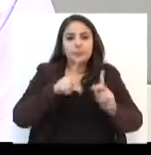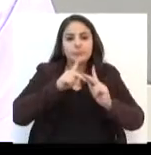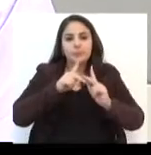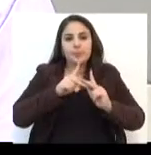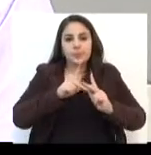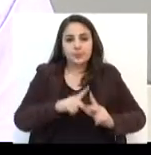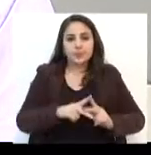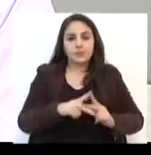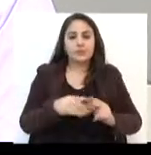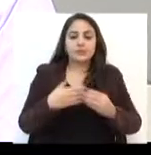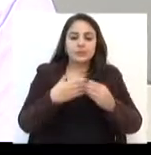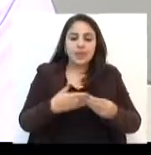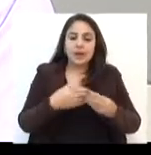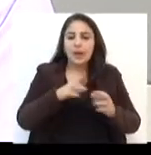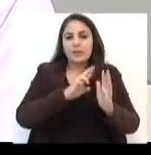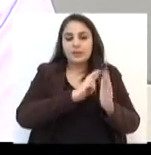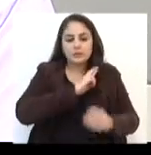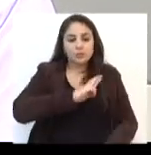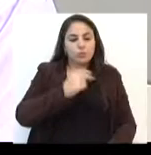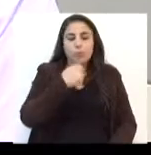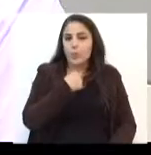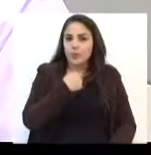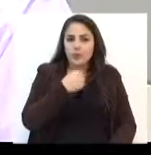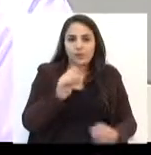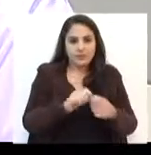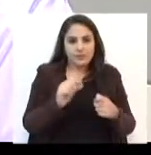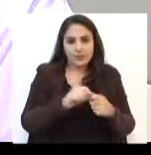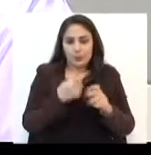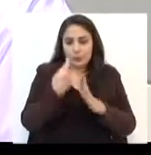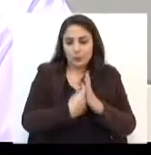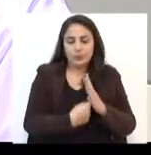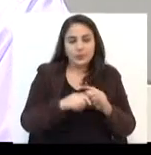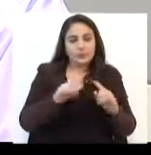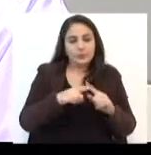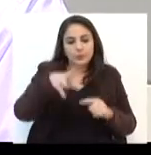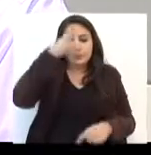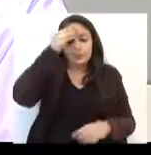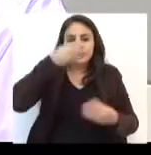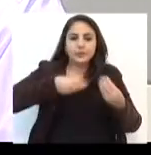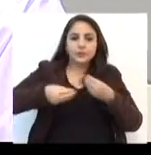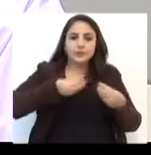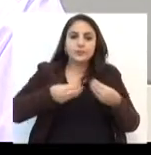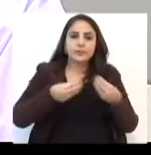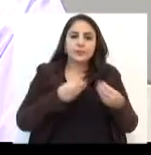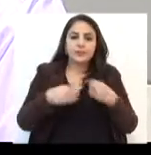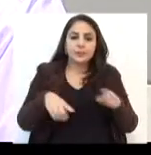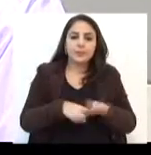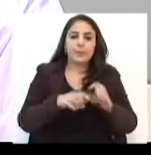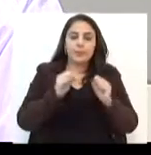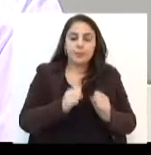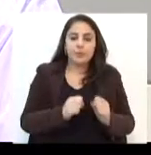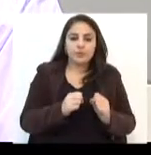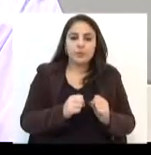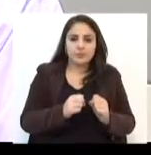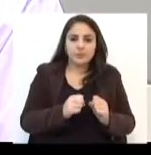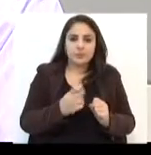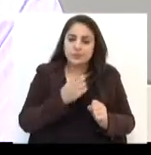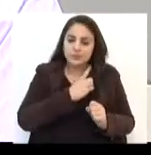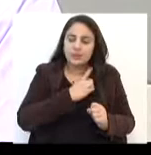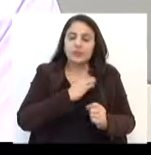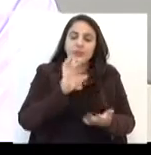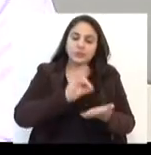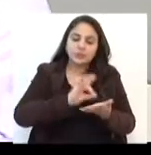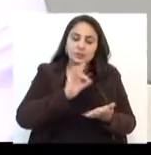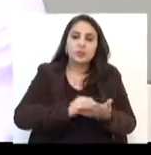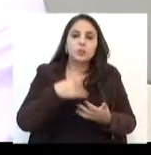a religião não poderiam desenvolver o concurso público. Então, dessa forma, entendendo a flexibilidade para que possa se alcançar,